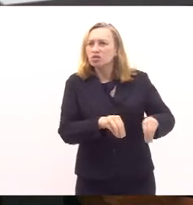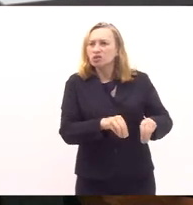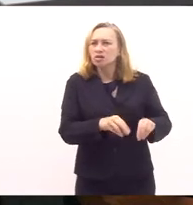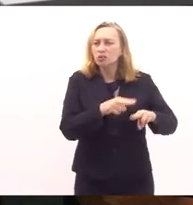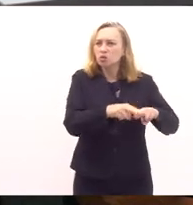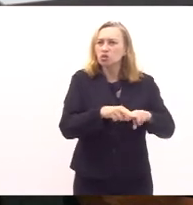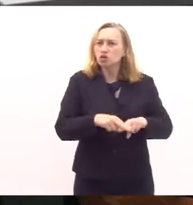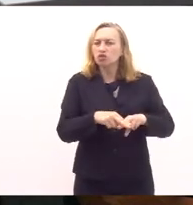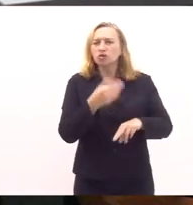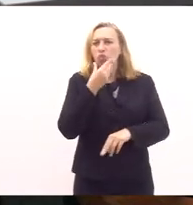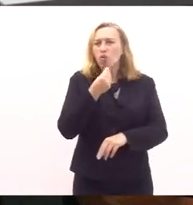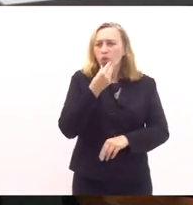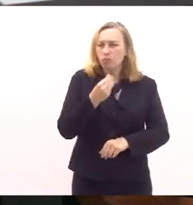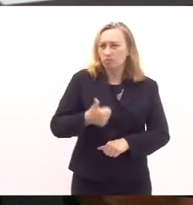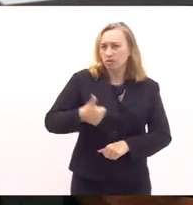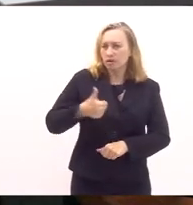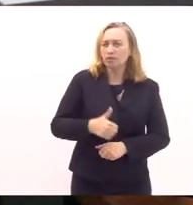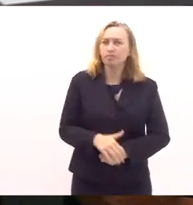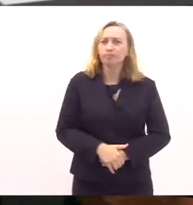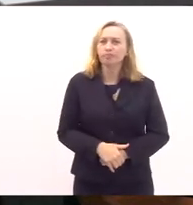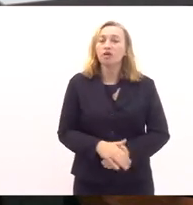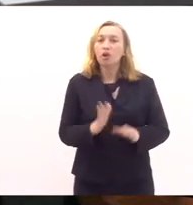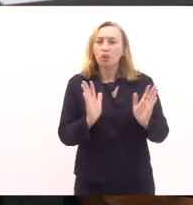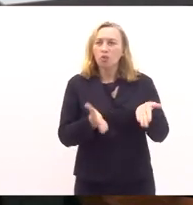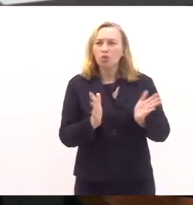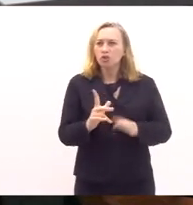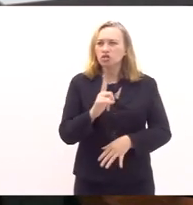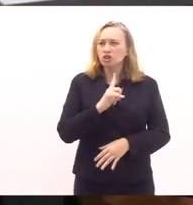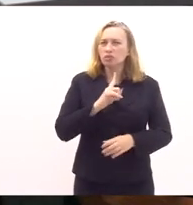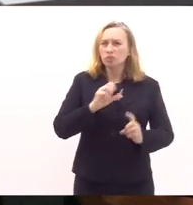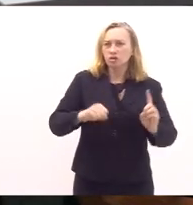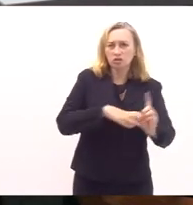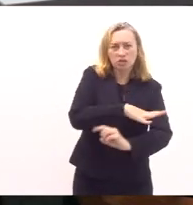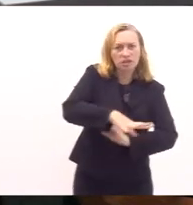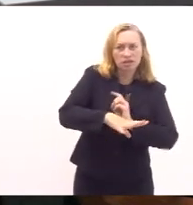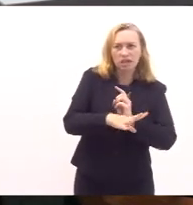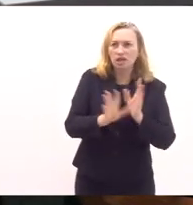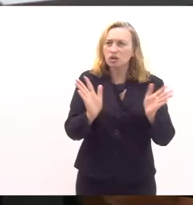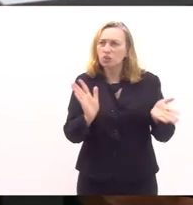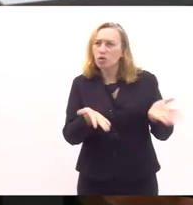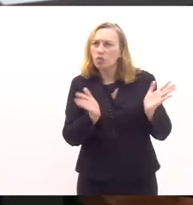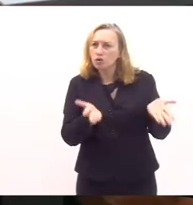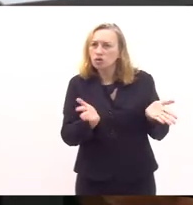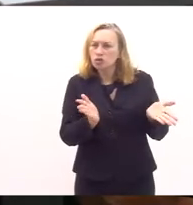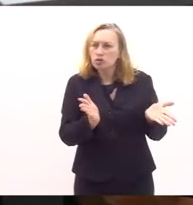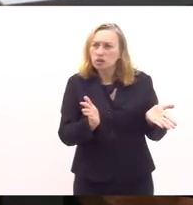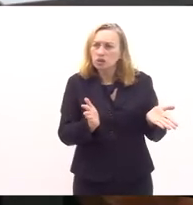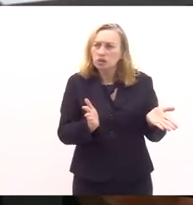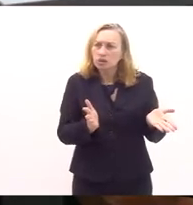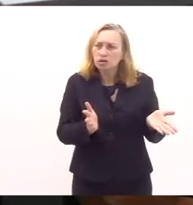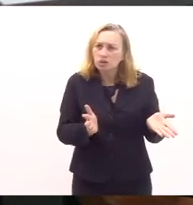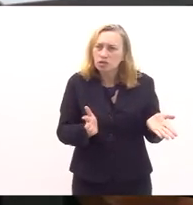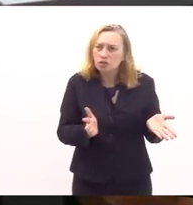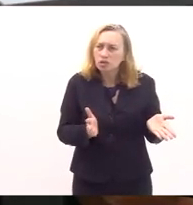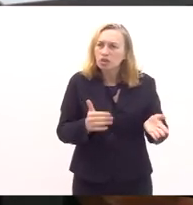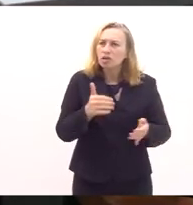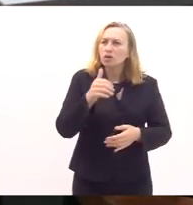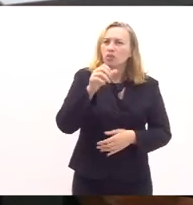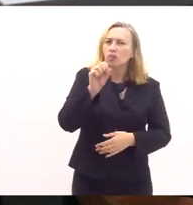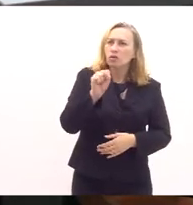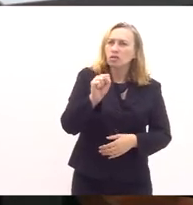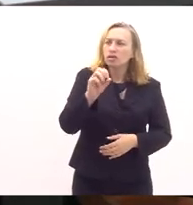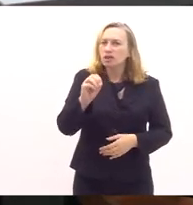homens. Primeiro passo. Hoje nós temos uma sociedade hoje que nós estamos com 30 milhões de pessoas